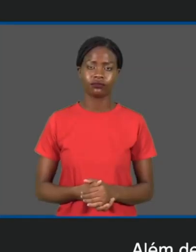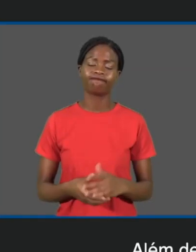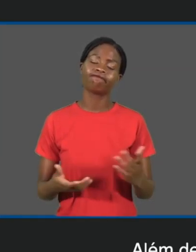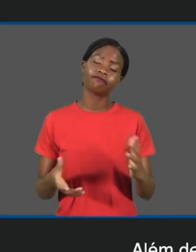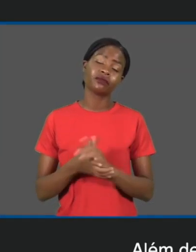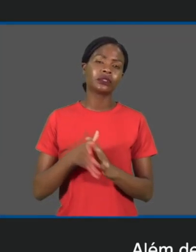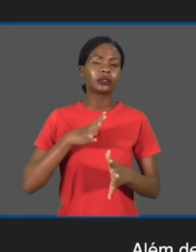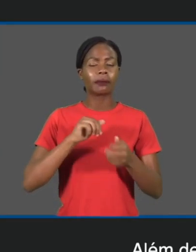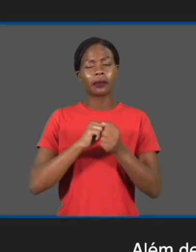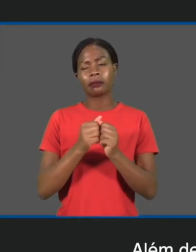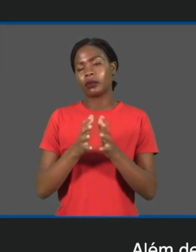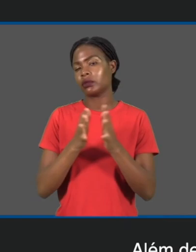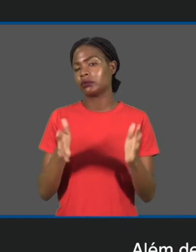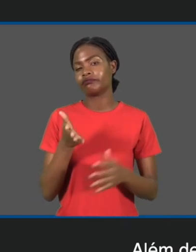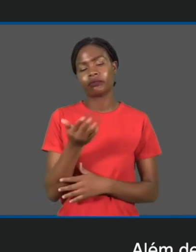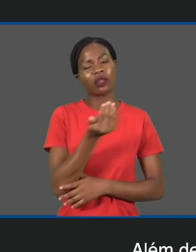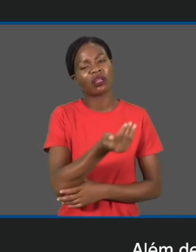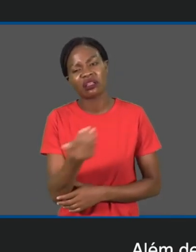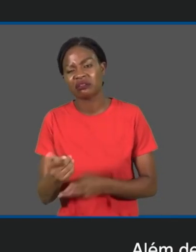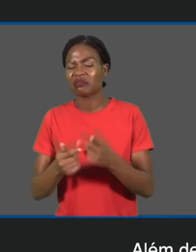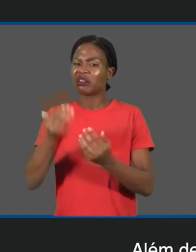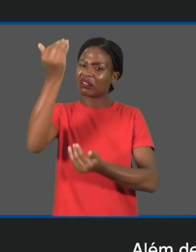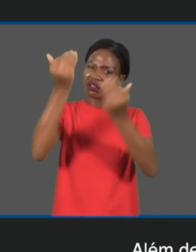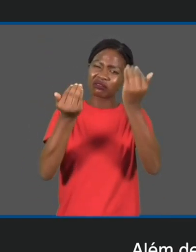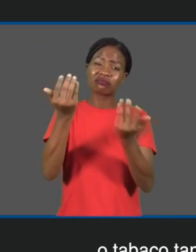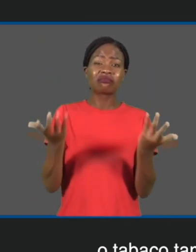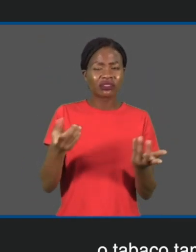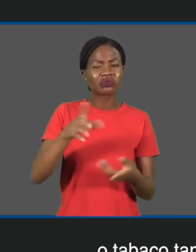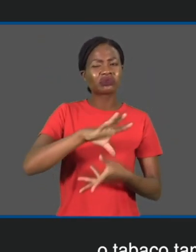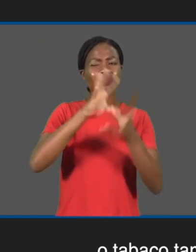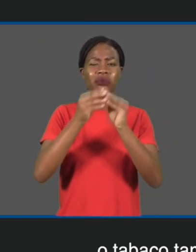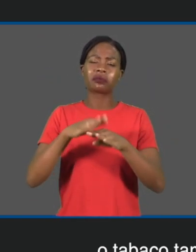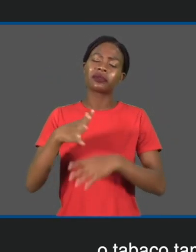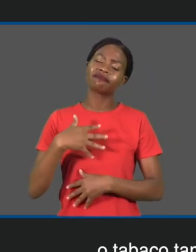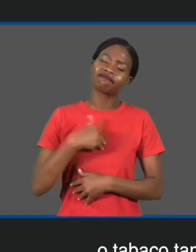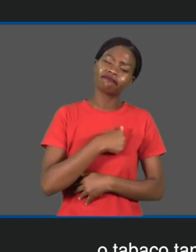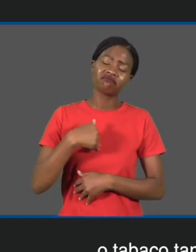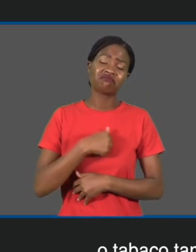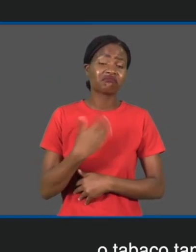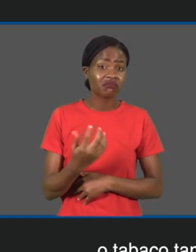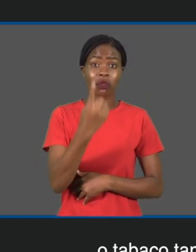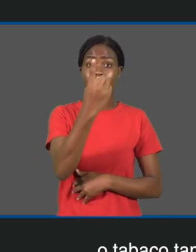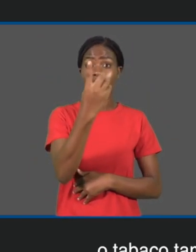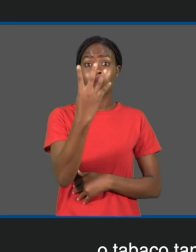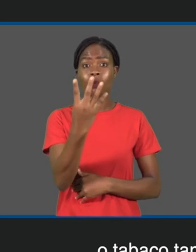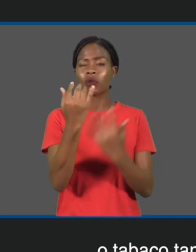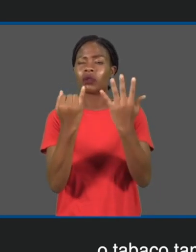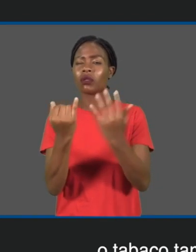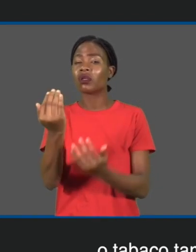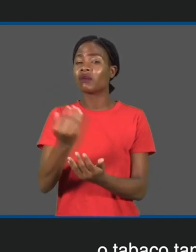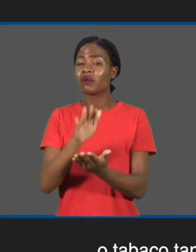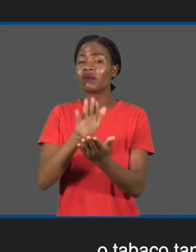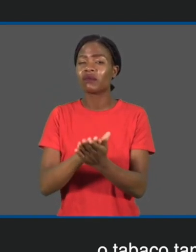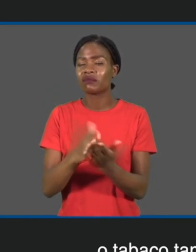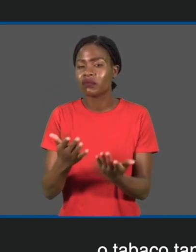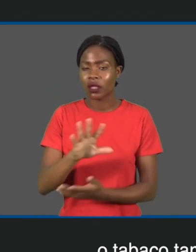Além de danos na criança quando consumido por uma mulher gestante o tabaco também contribui para a morte de cerca de